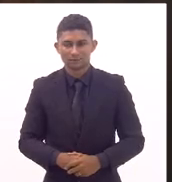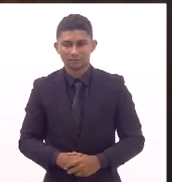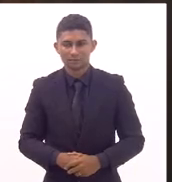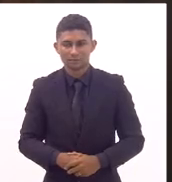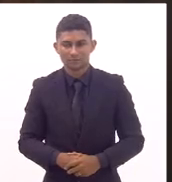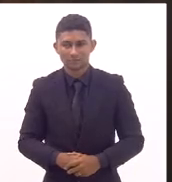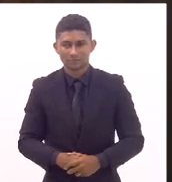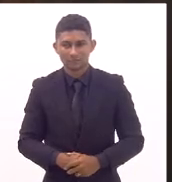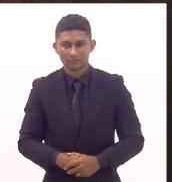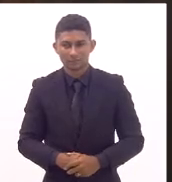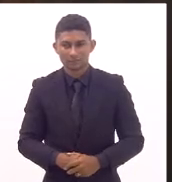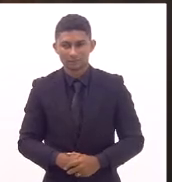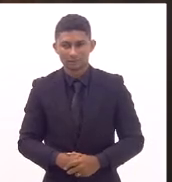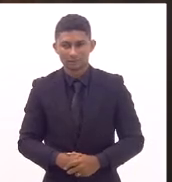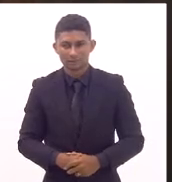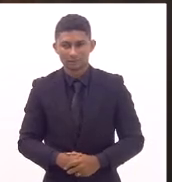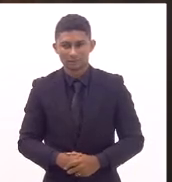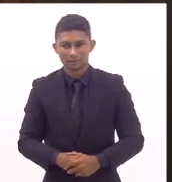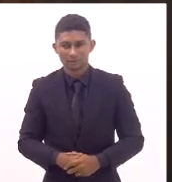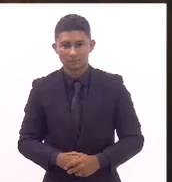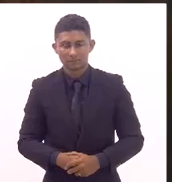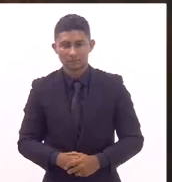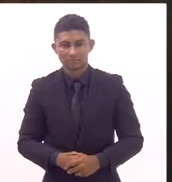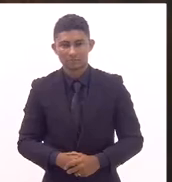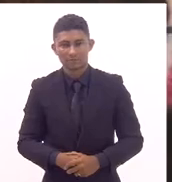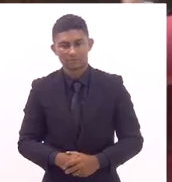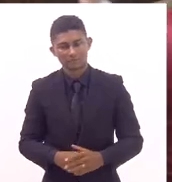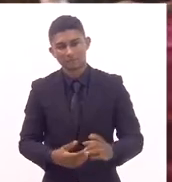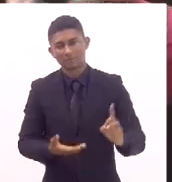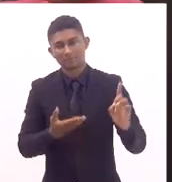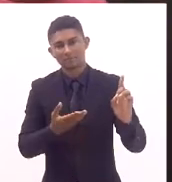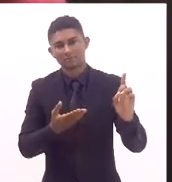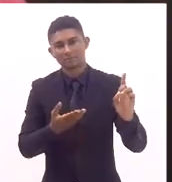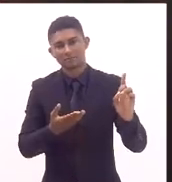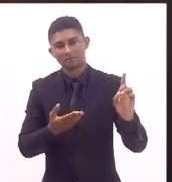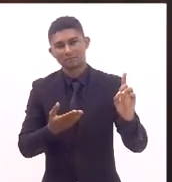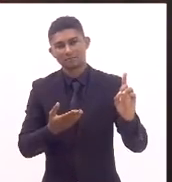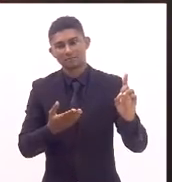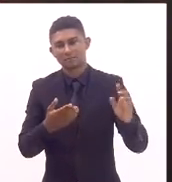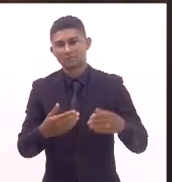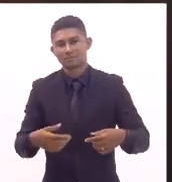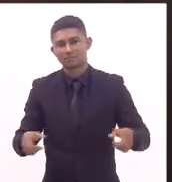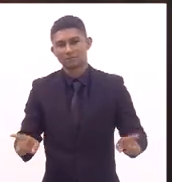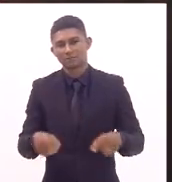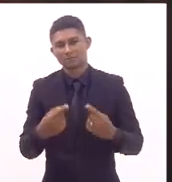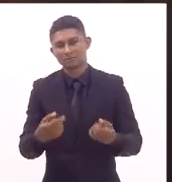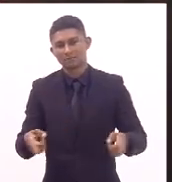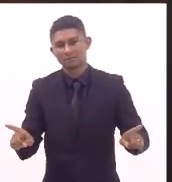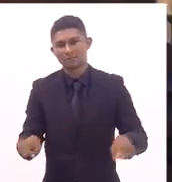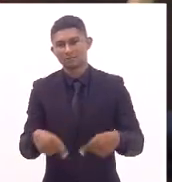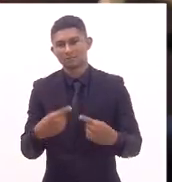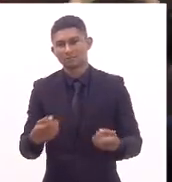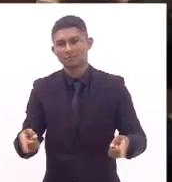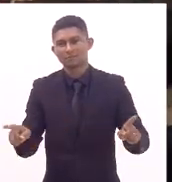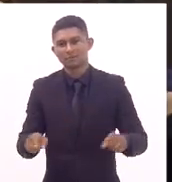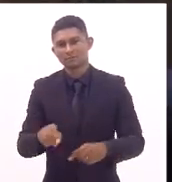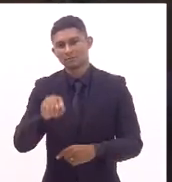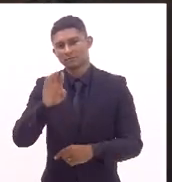E aí E aí E aí